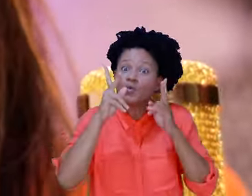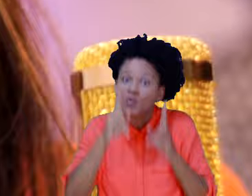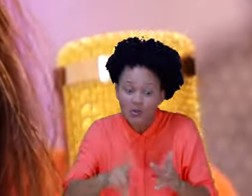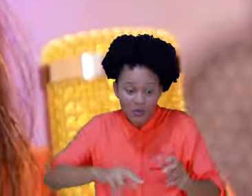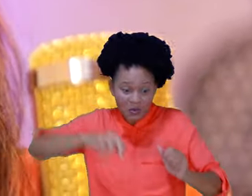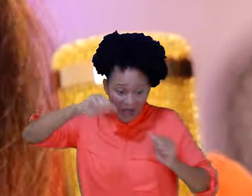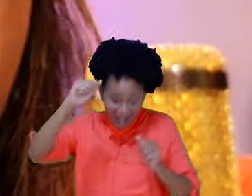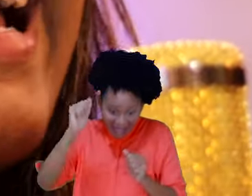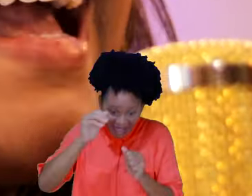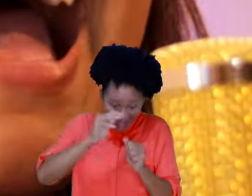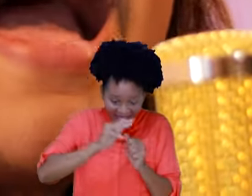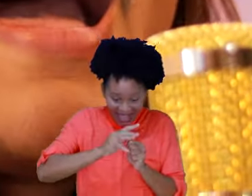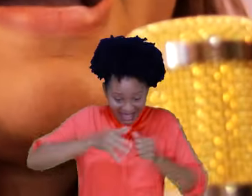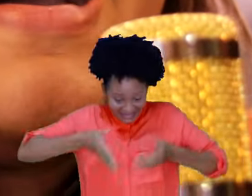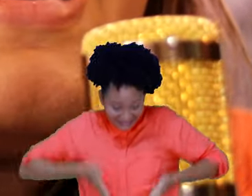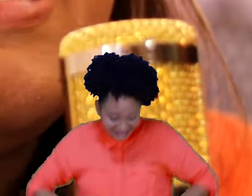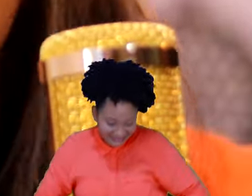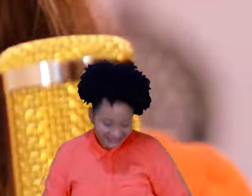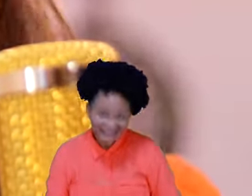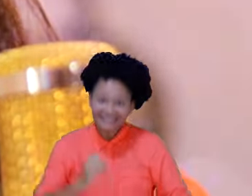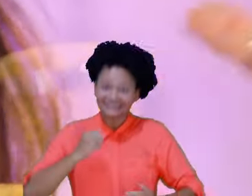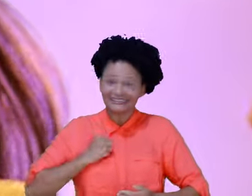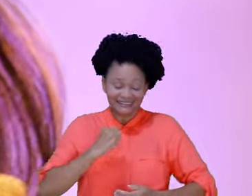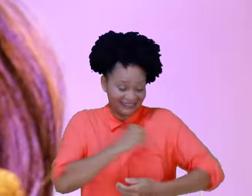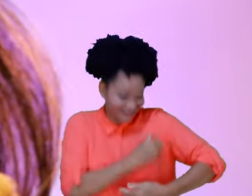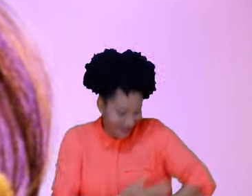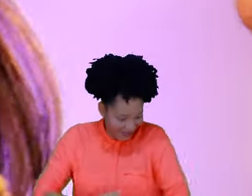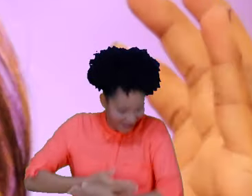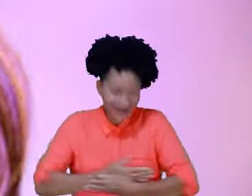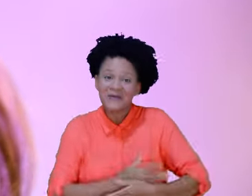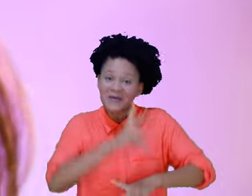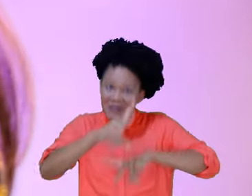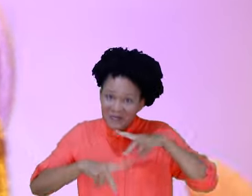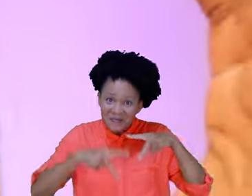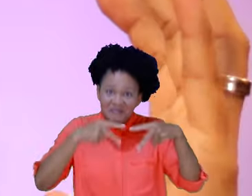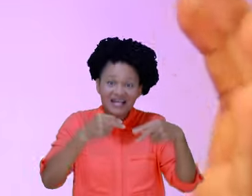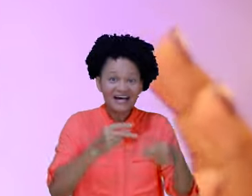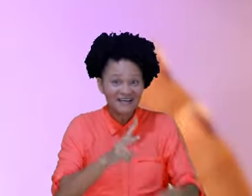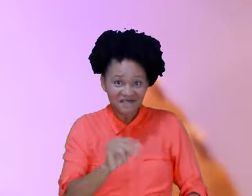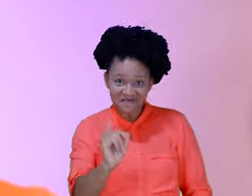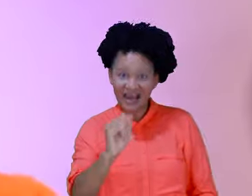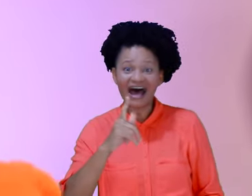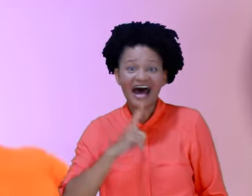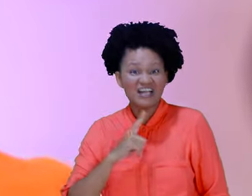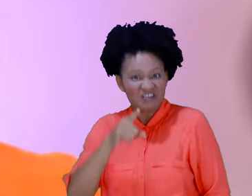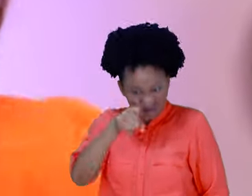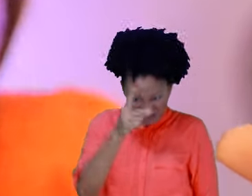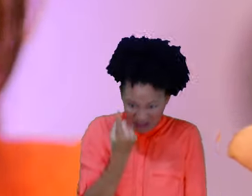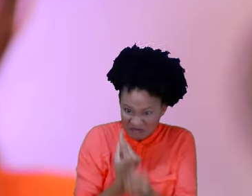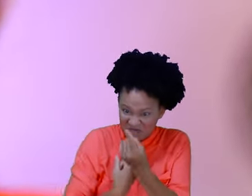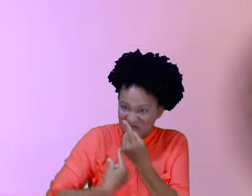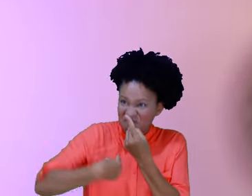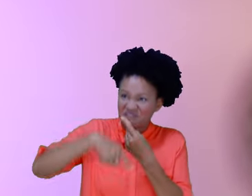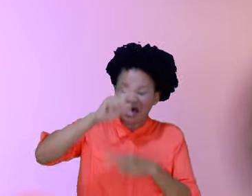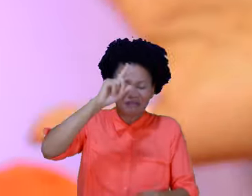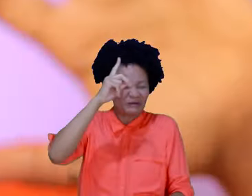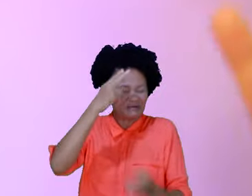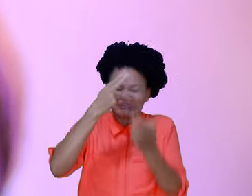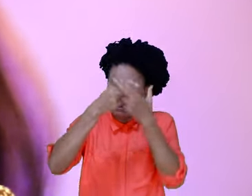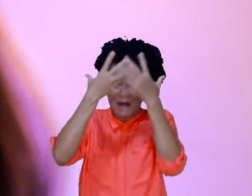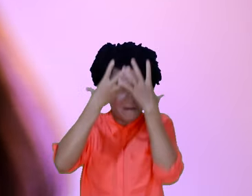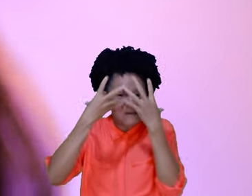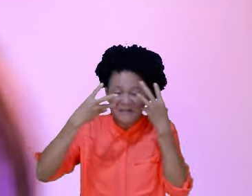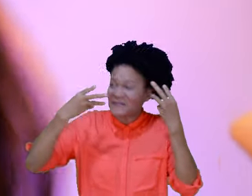Samuel, irás carregar. Tu vais superar tudo que viveu em